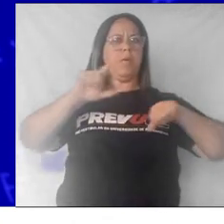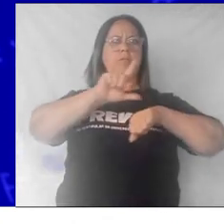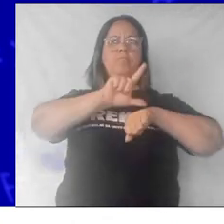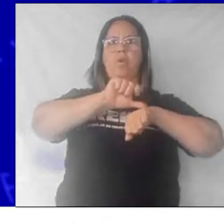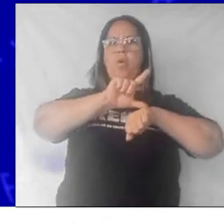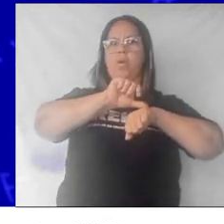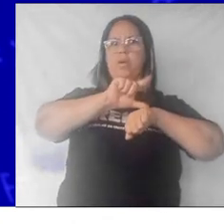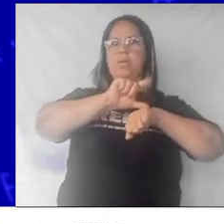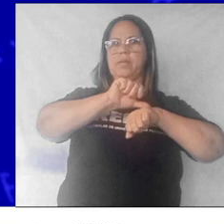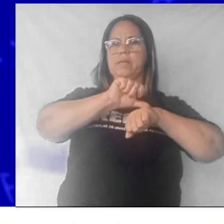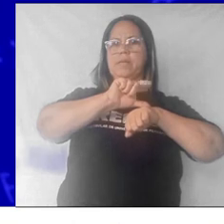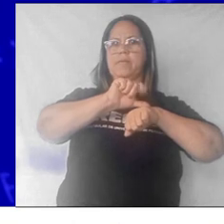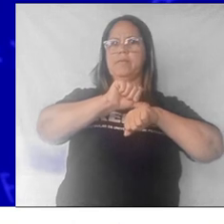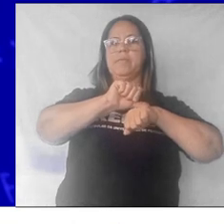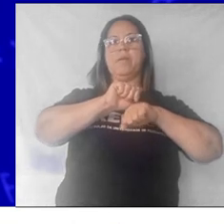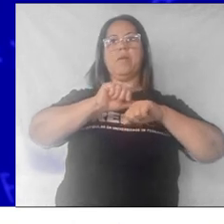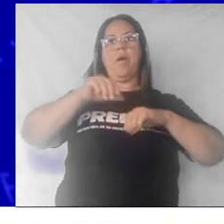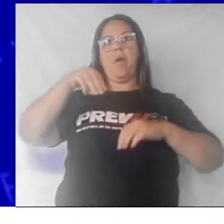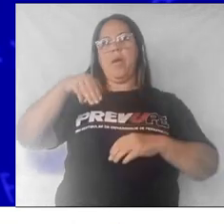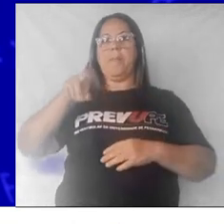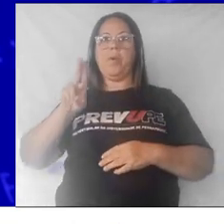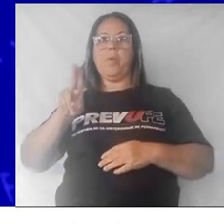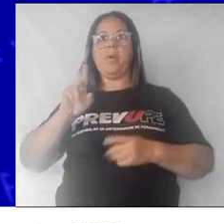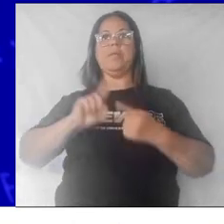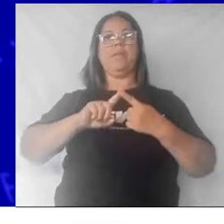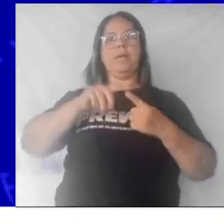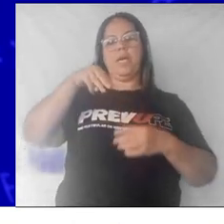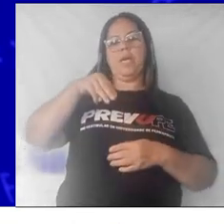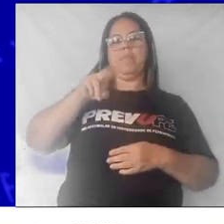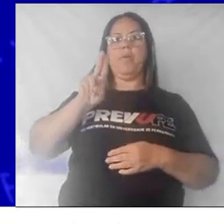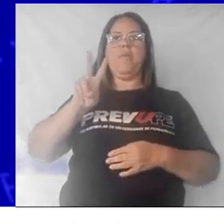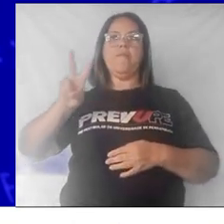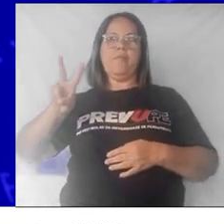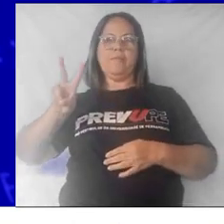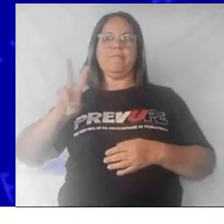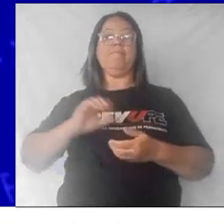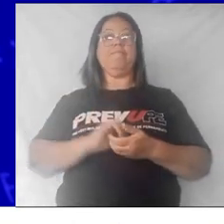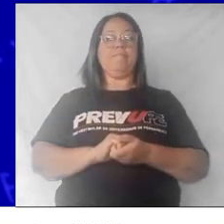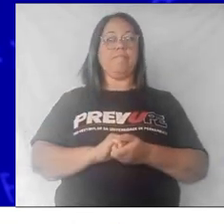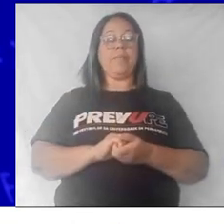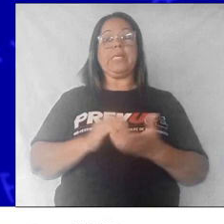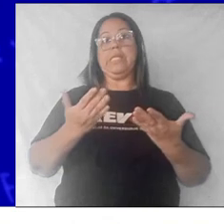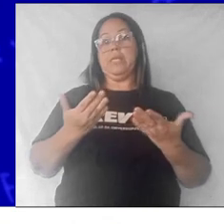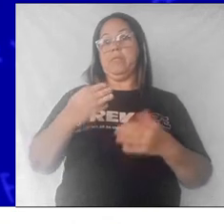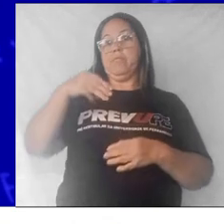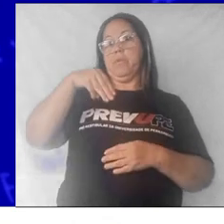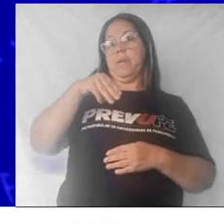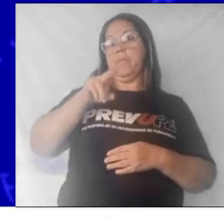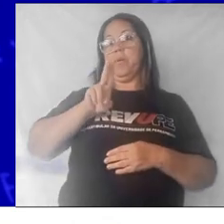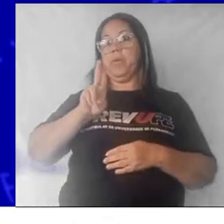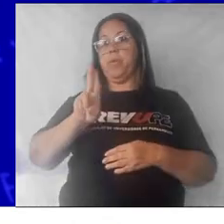horárias para o movimento uniforme e o movimento uniformemente variado. No movimento